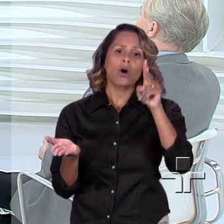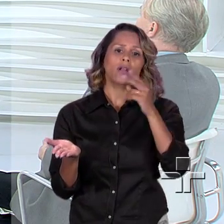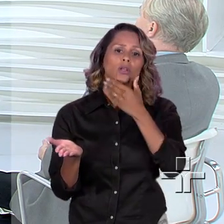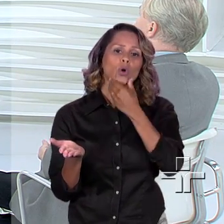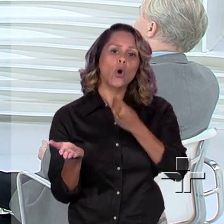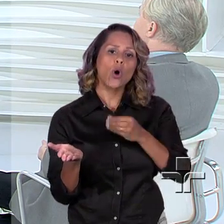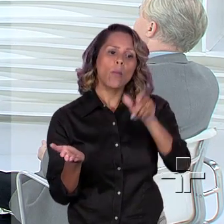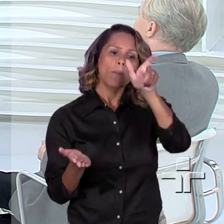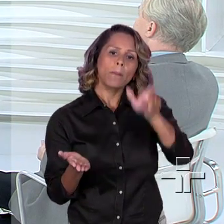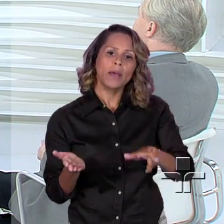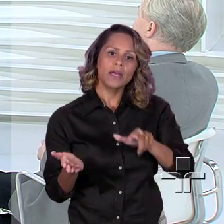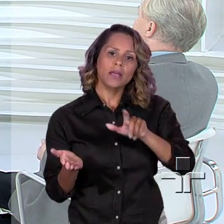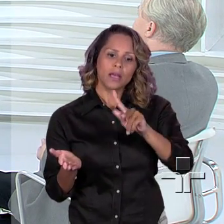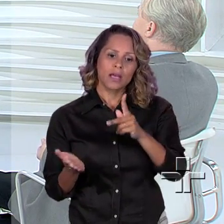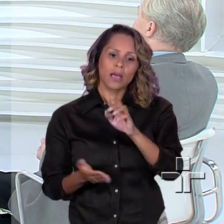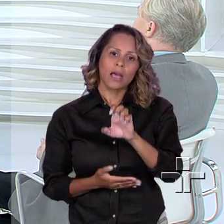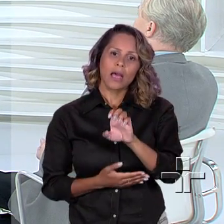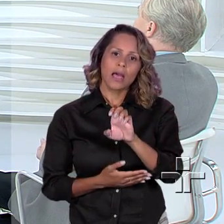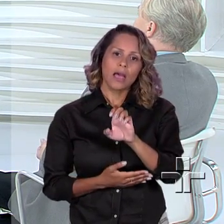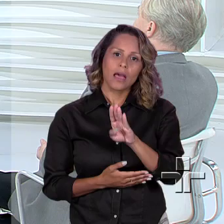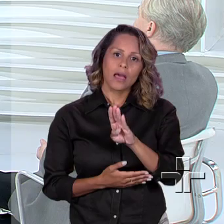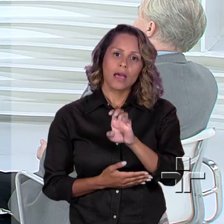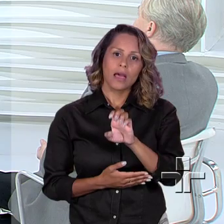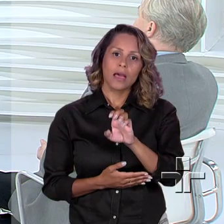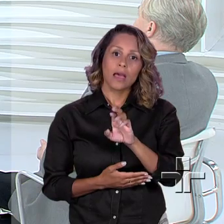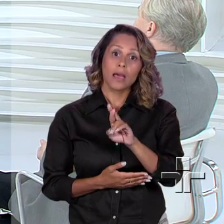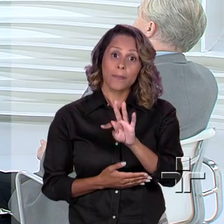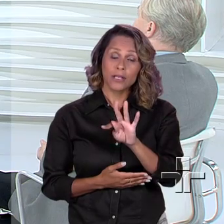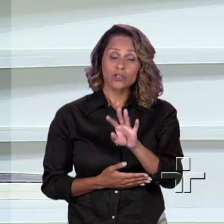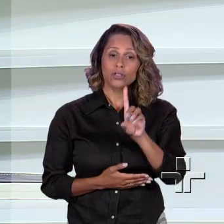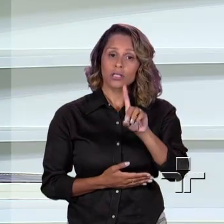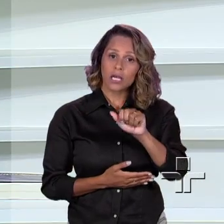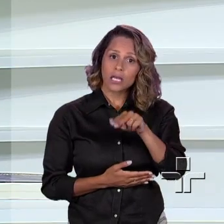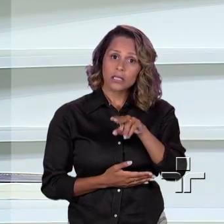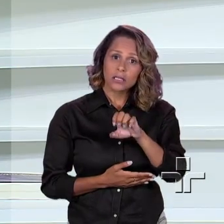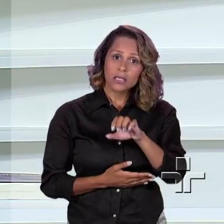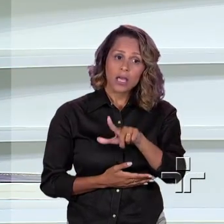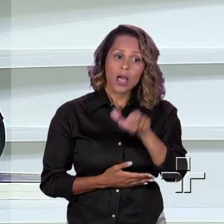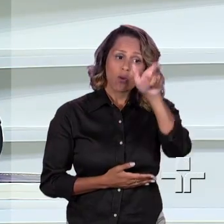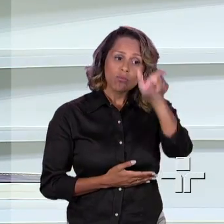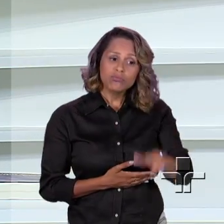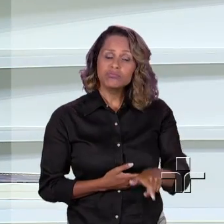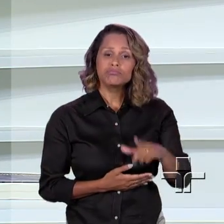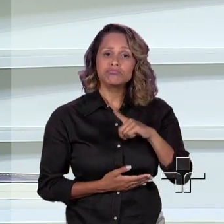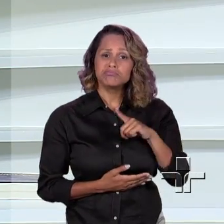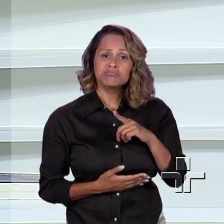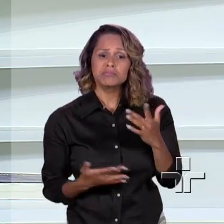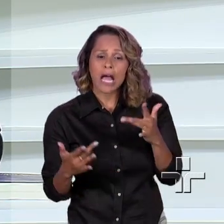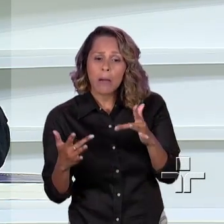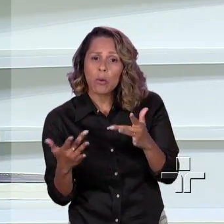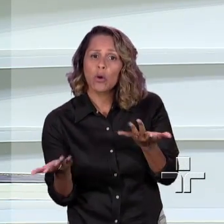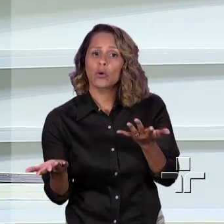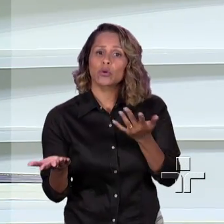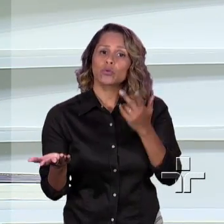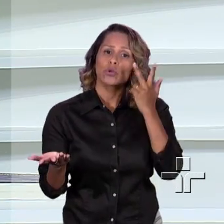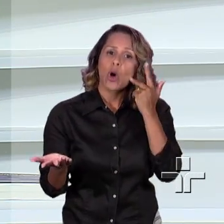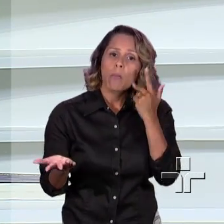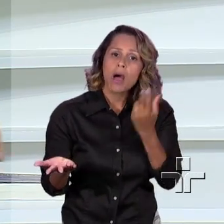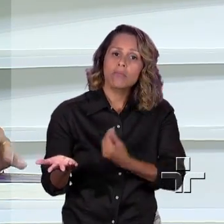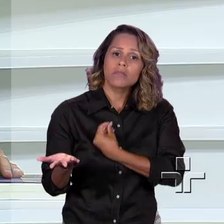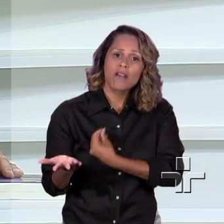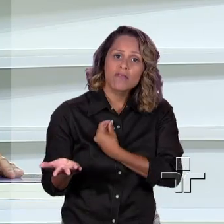como um namoro com uma pessoa, enfim, namoro de menino com uma menina, com